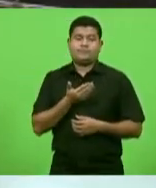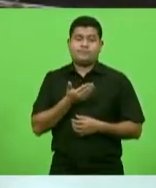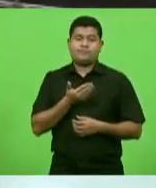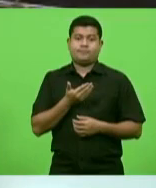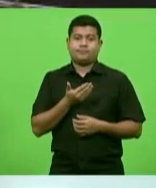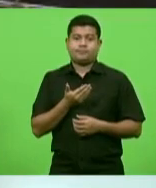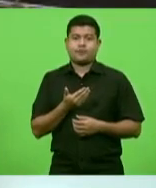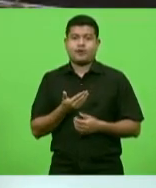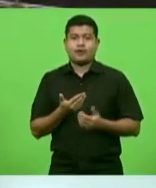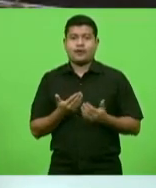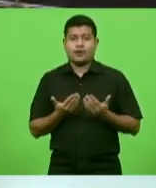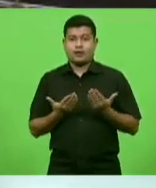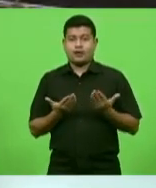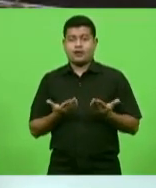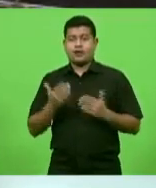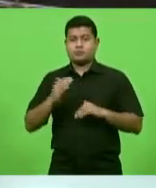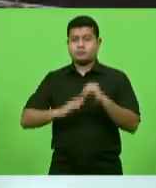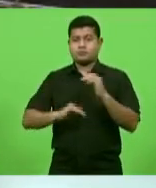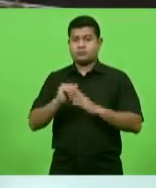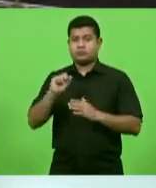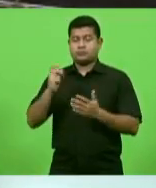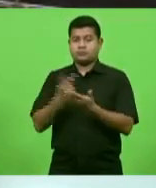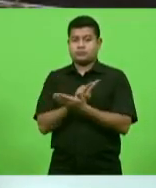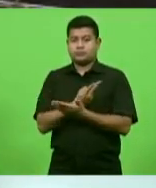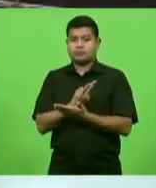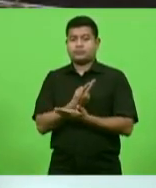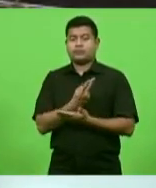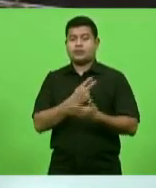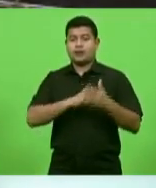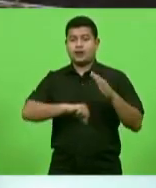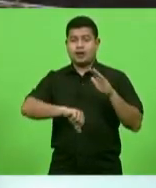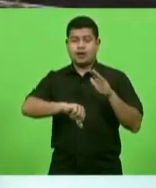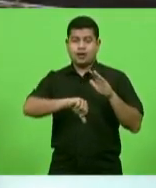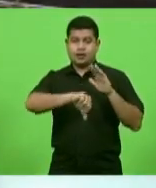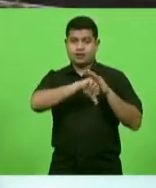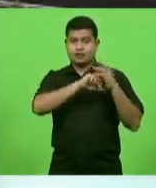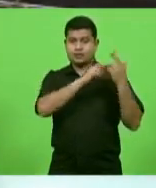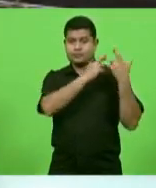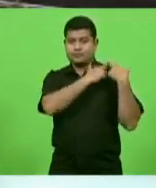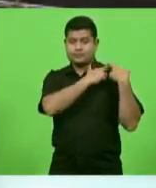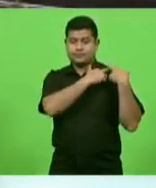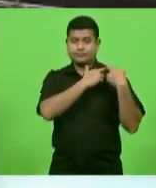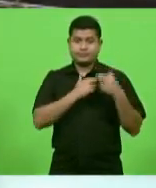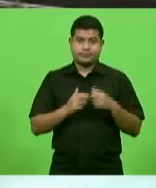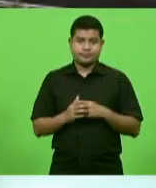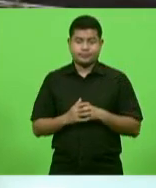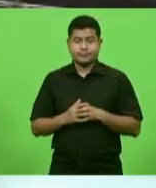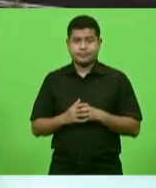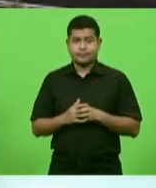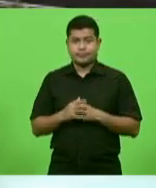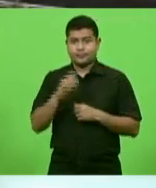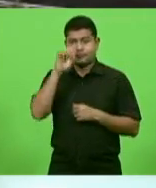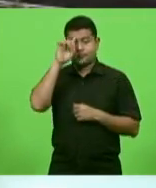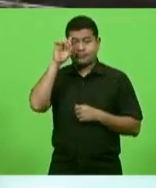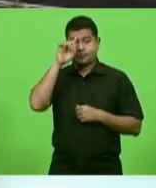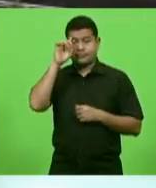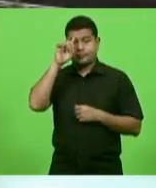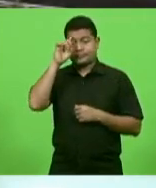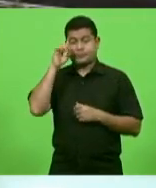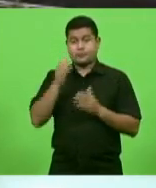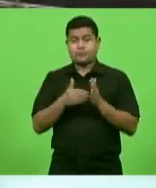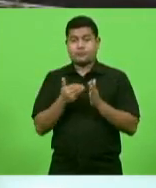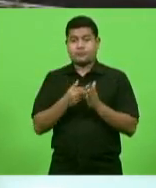anuência para a prática de ato de improbidade administrativa" folha